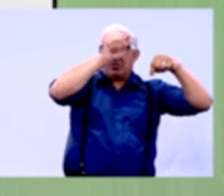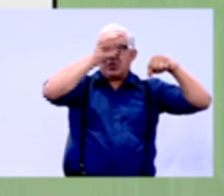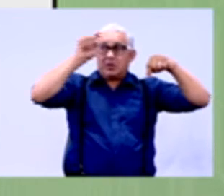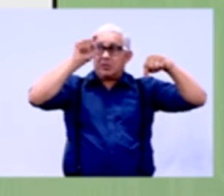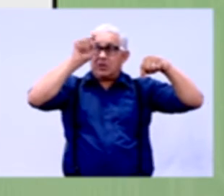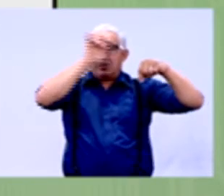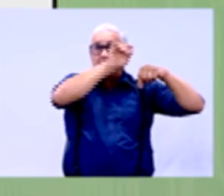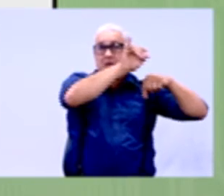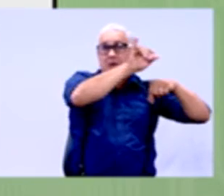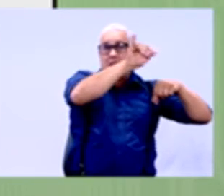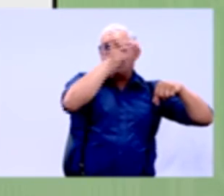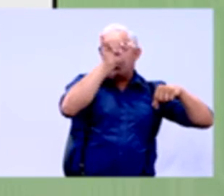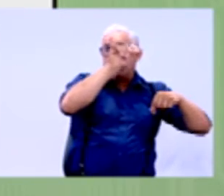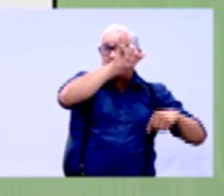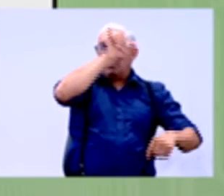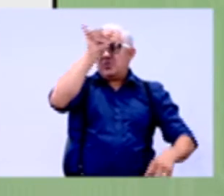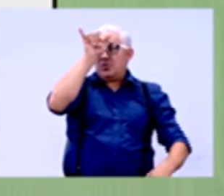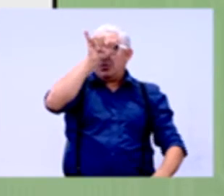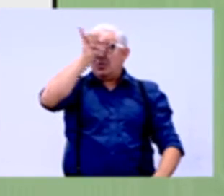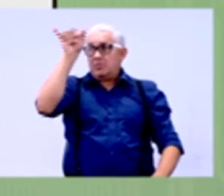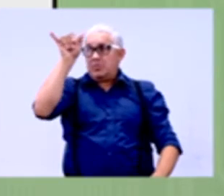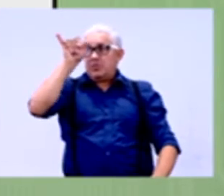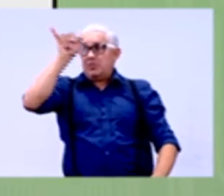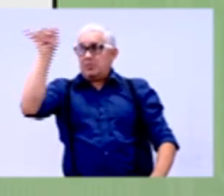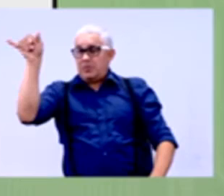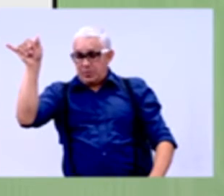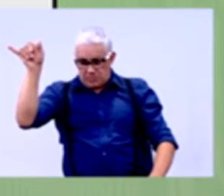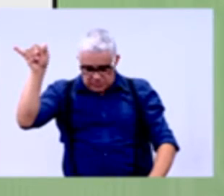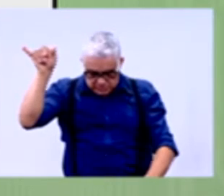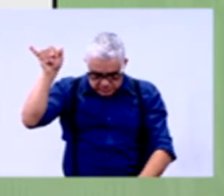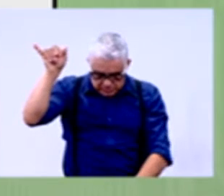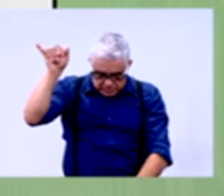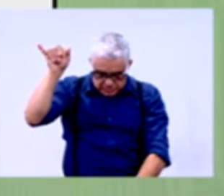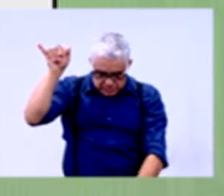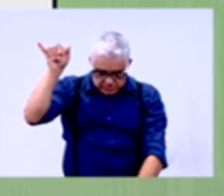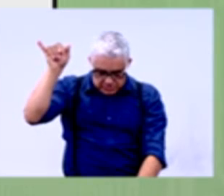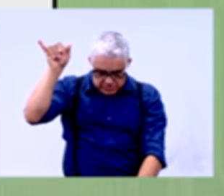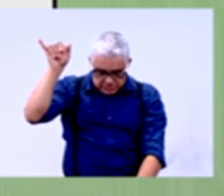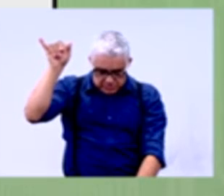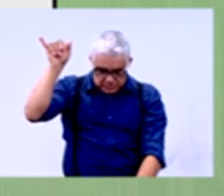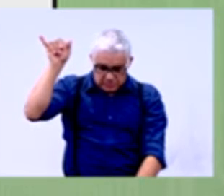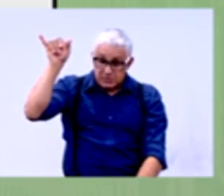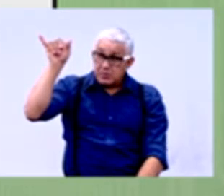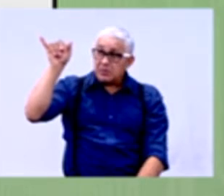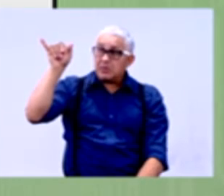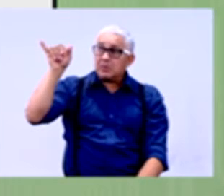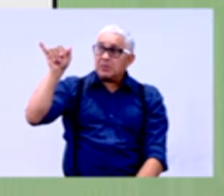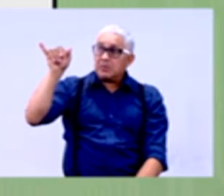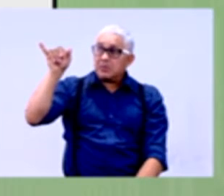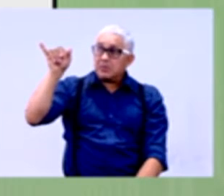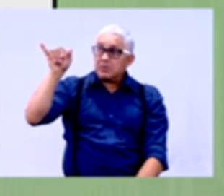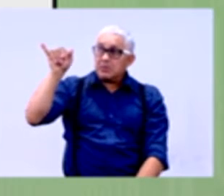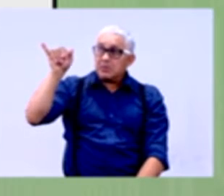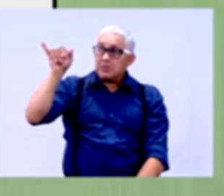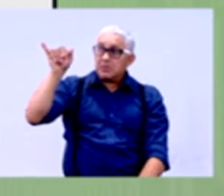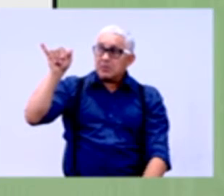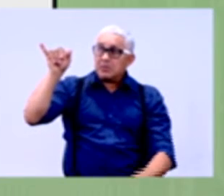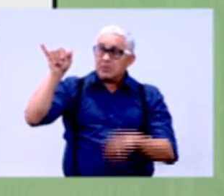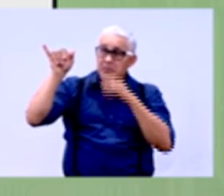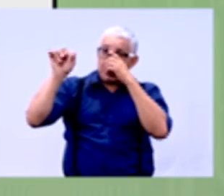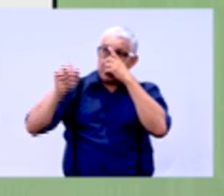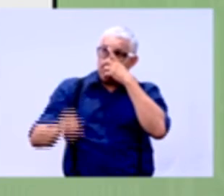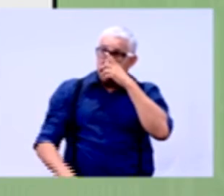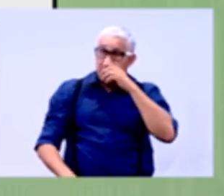fornecer a informação, a implementação, o retorno de que o objeto chamador está precisando. Então, toda